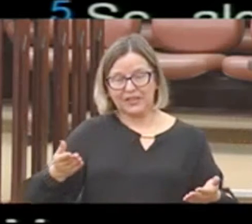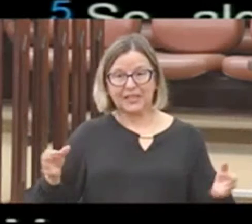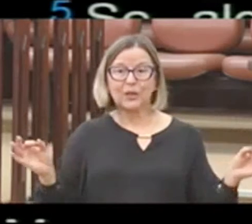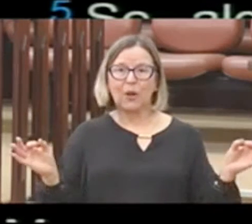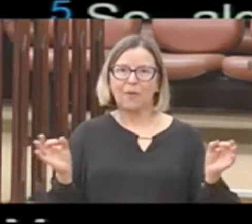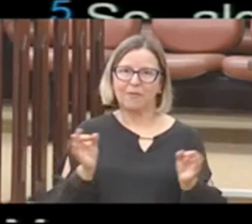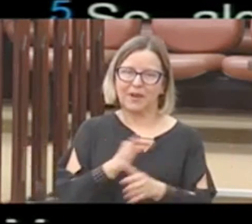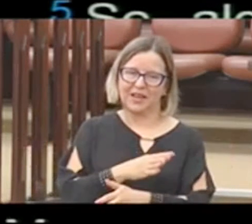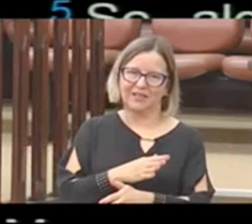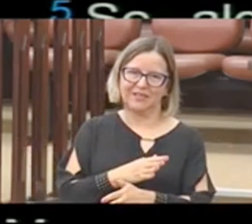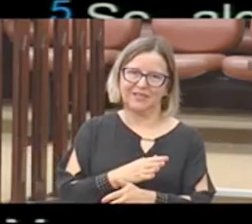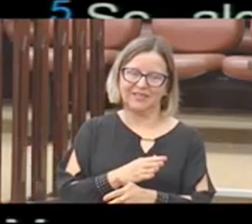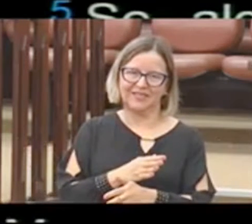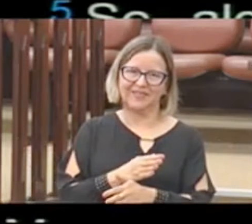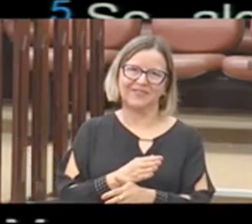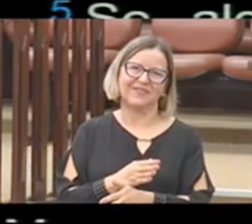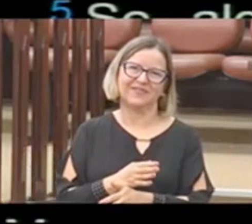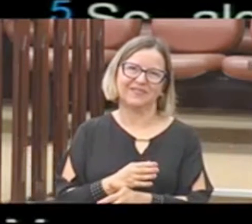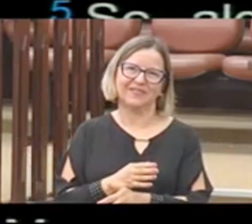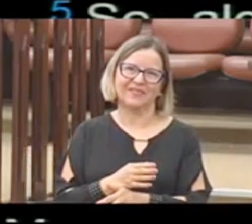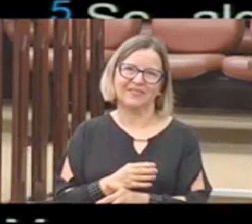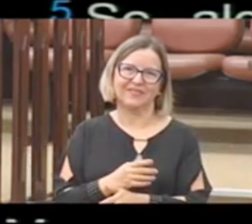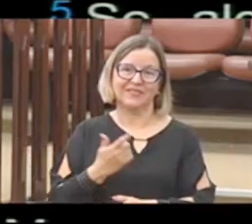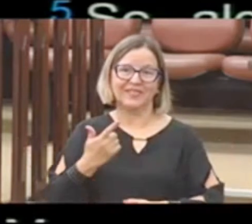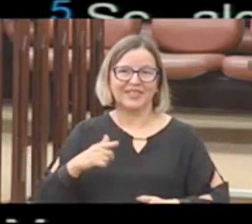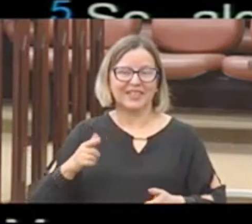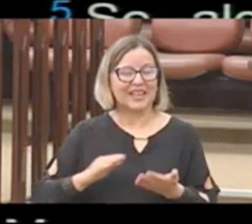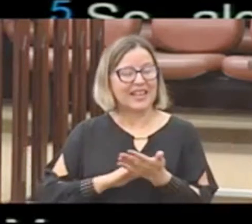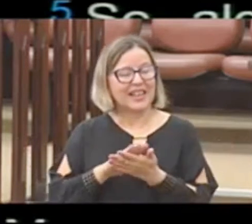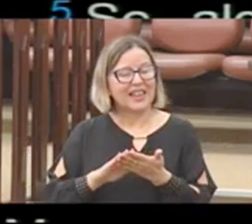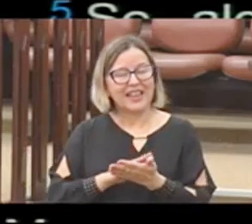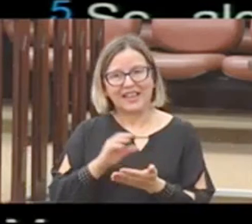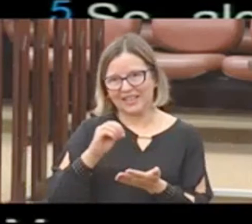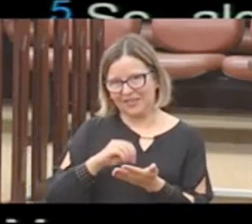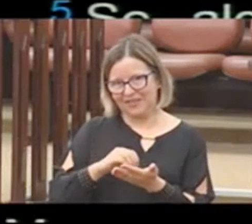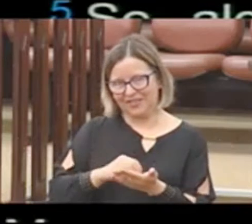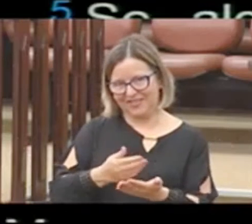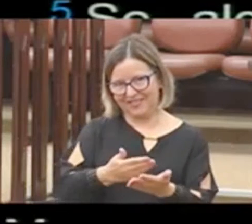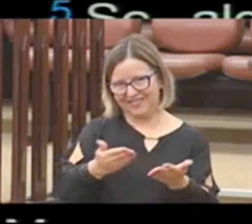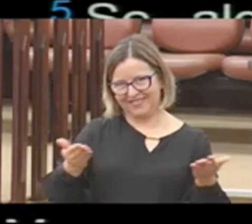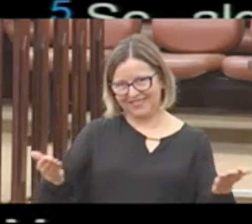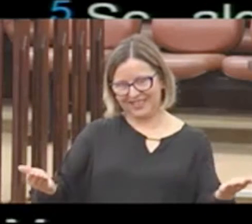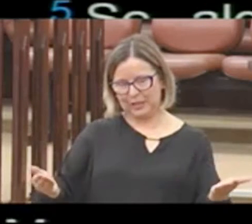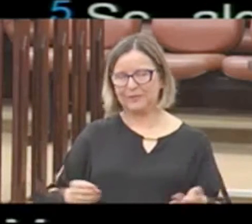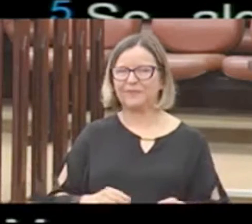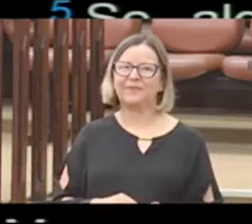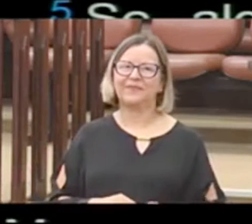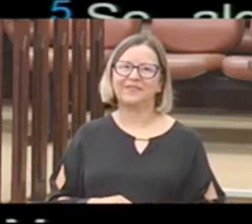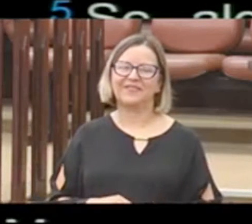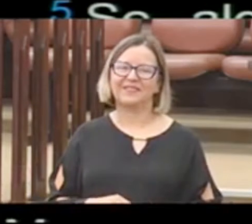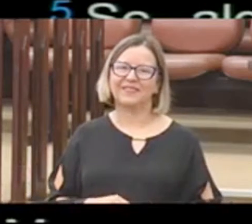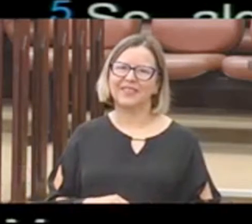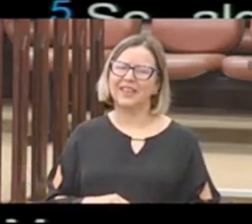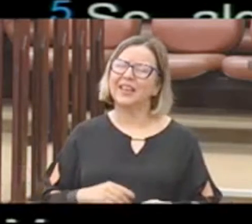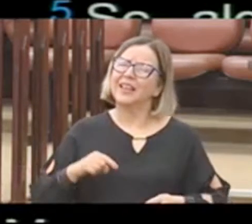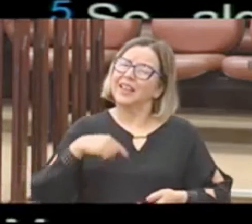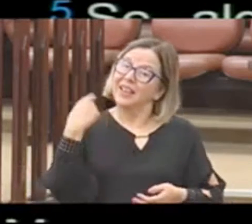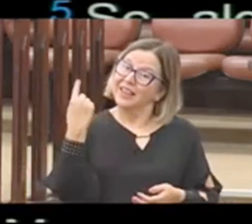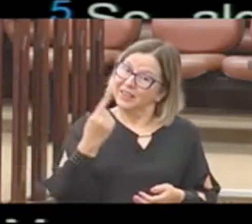completos, sem que nada lhes falte. Será que podemos considerar